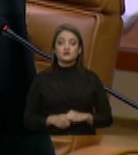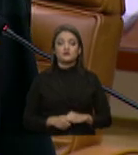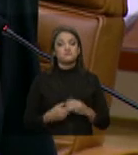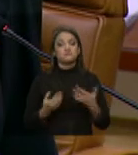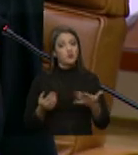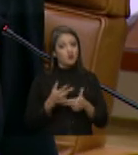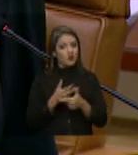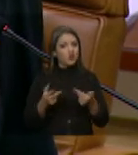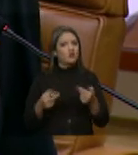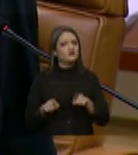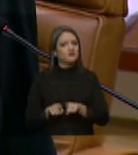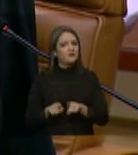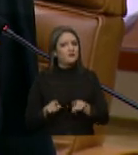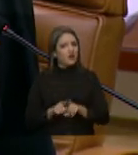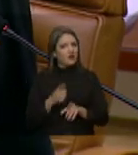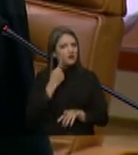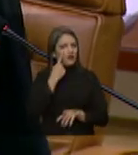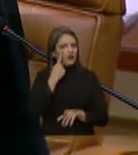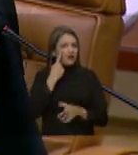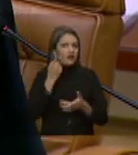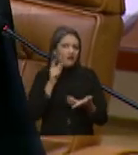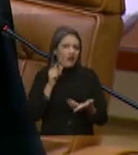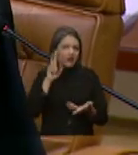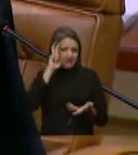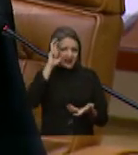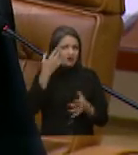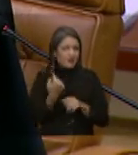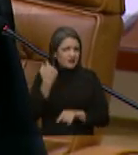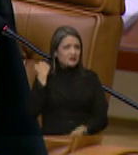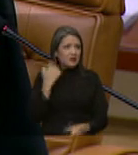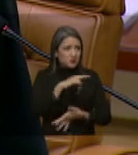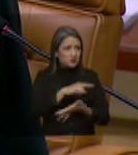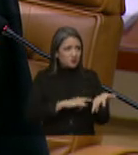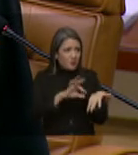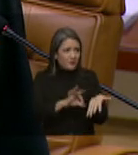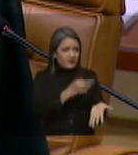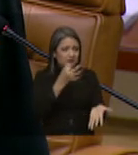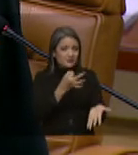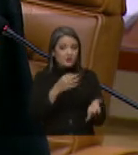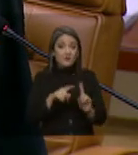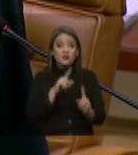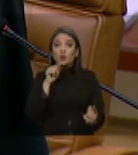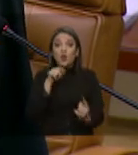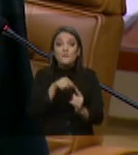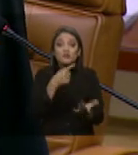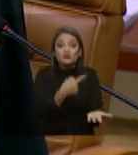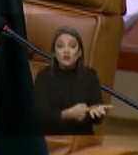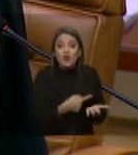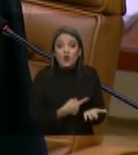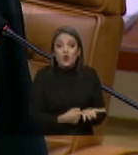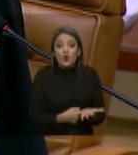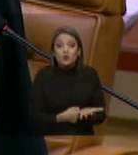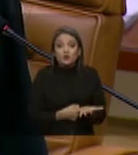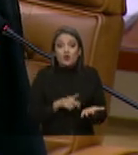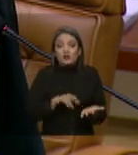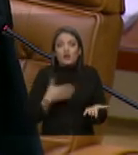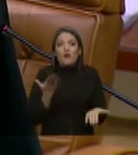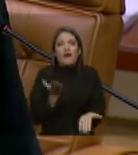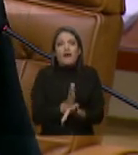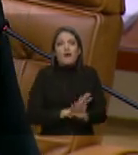inteligentíssimo lá de trás quando se assinou em milate é a intenção do acordo não foi esgotar a cooperação